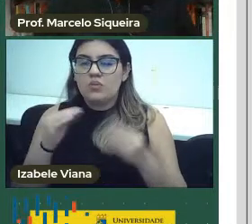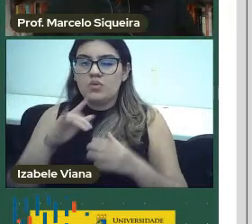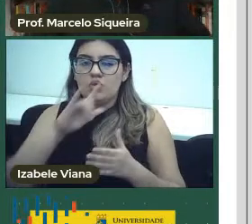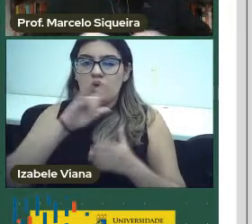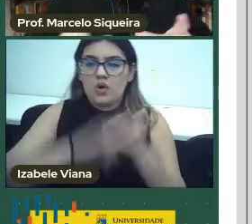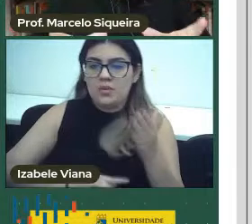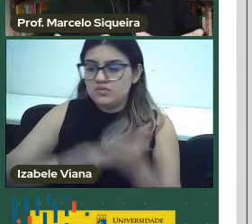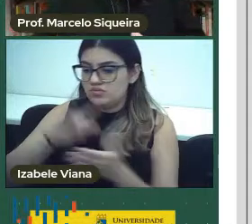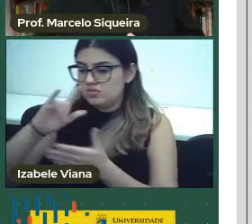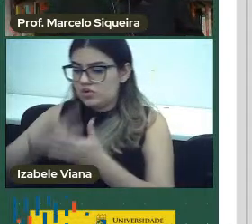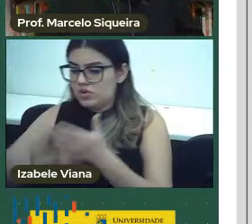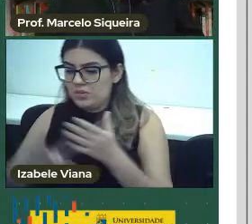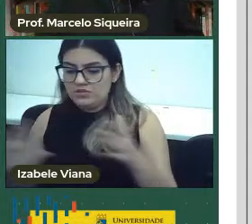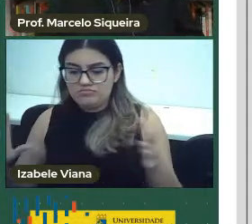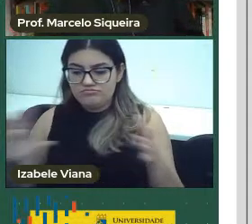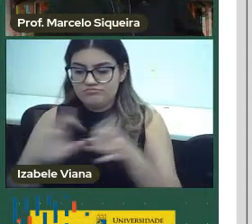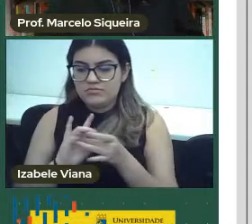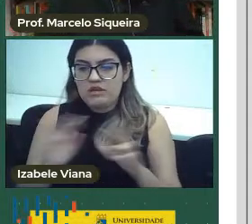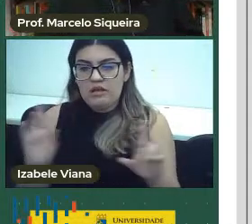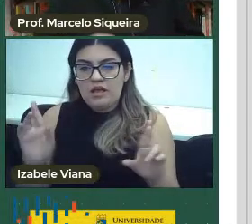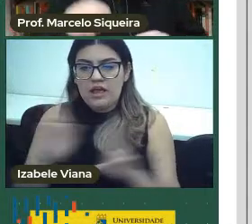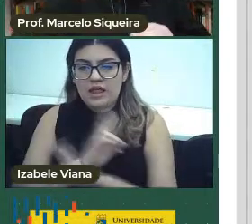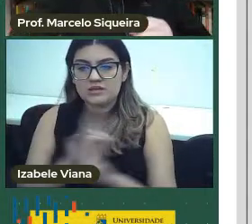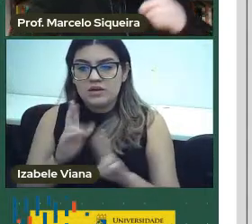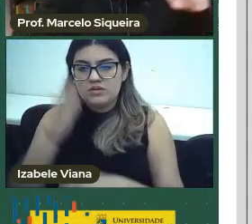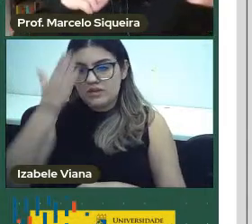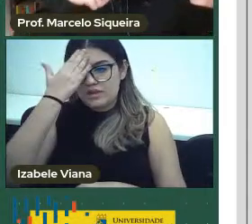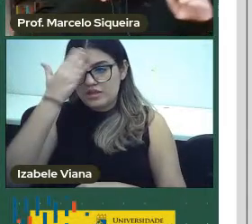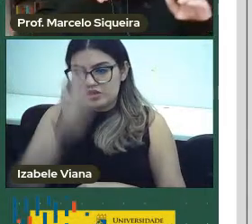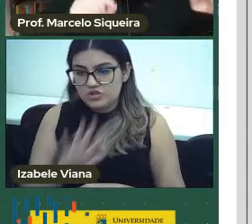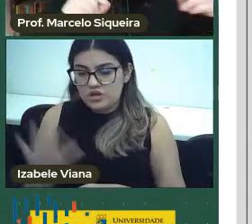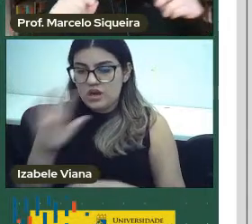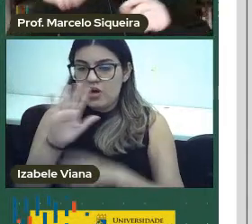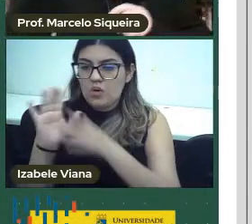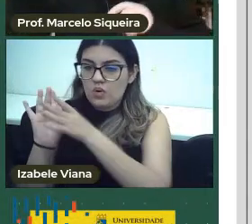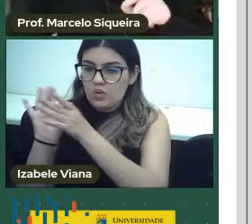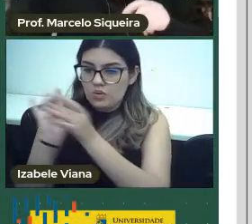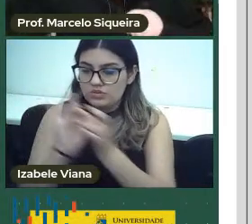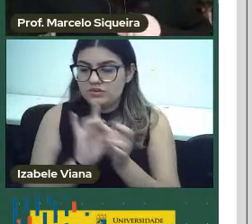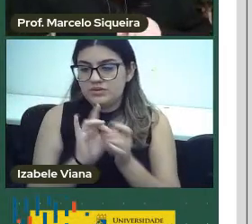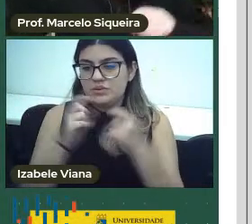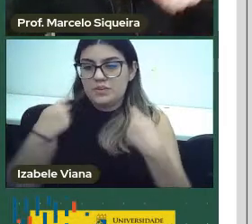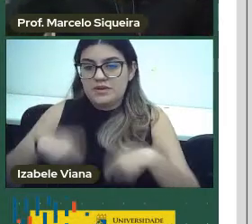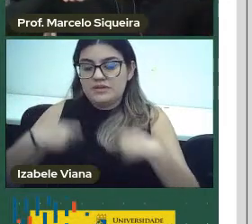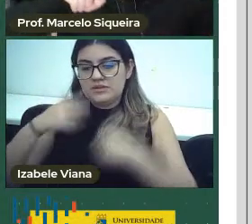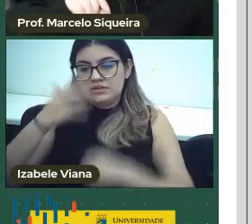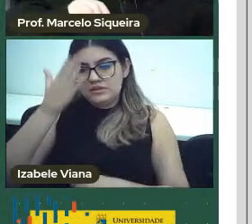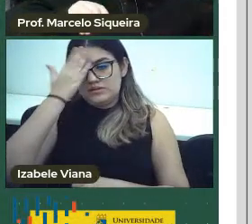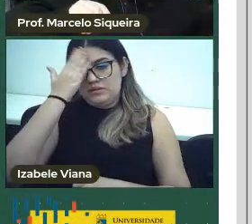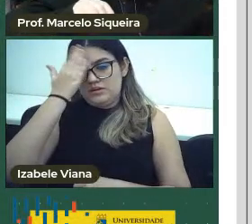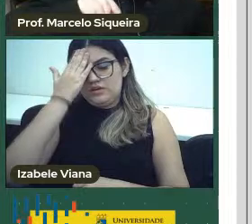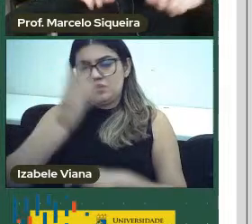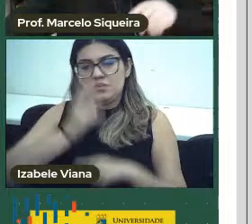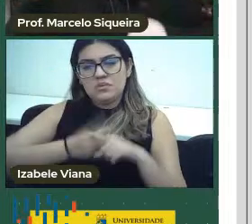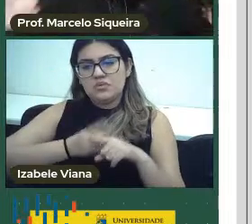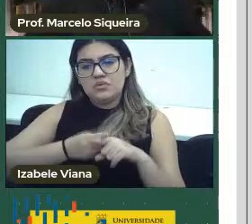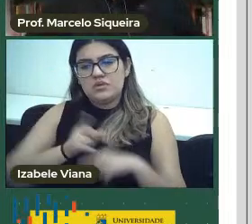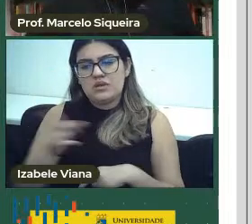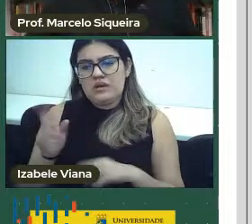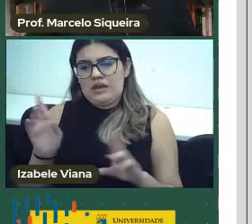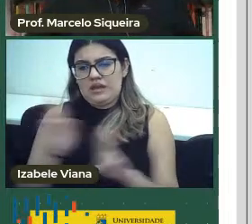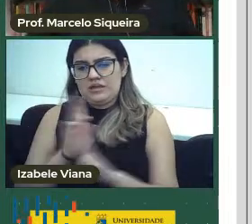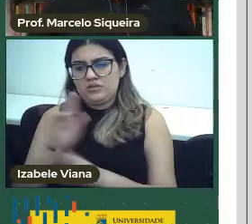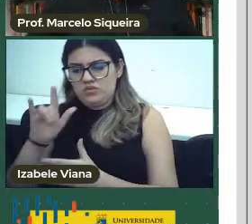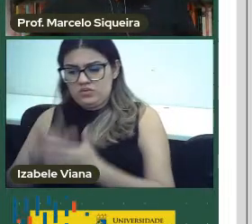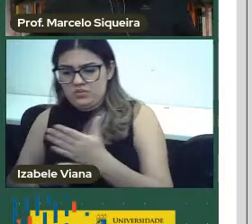outro. Para eu compreender todo o contexto, eu tenho que compreender, né, por que aqui foi produzido, qual a relação que tem com outro